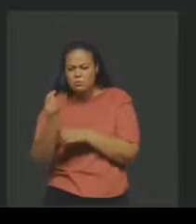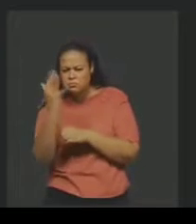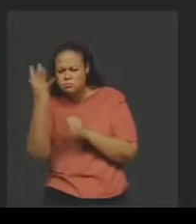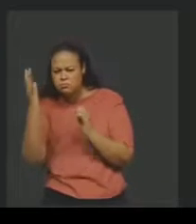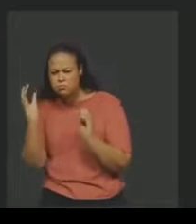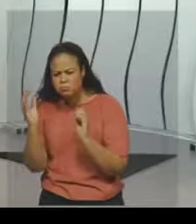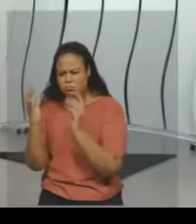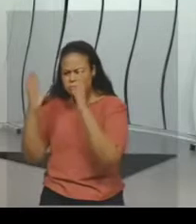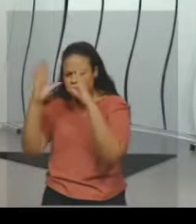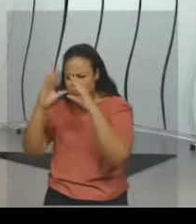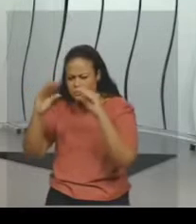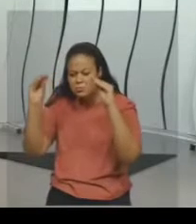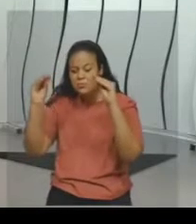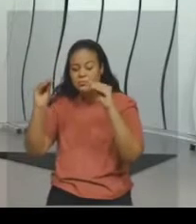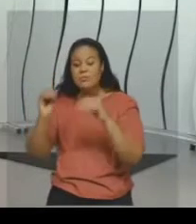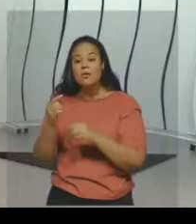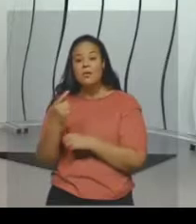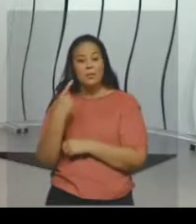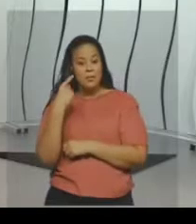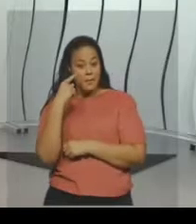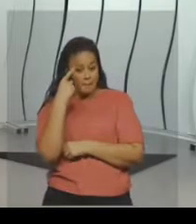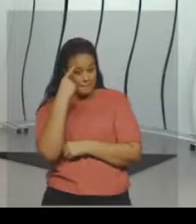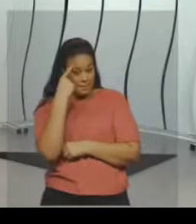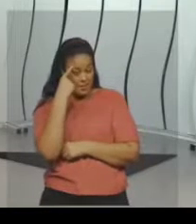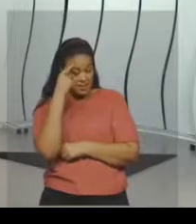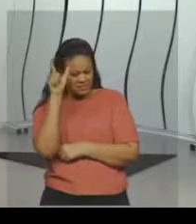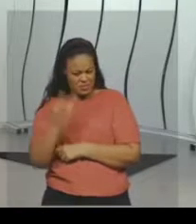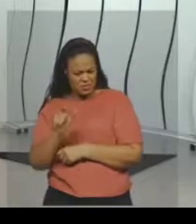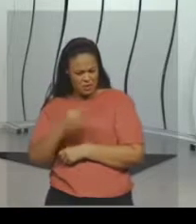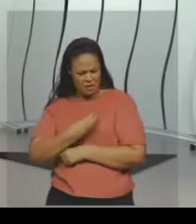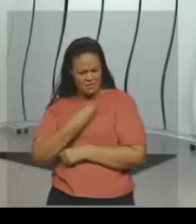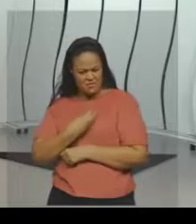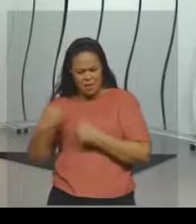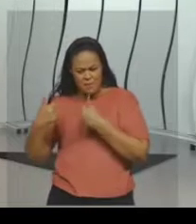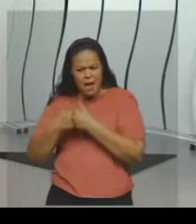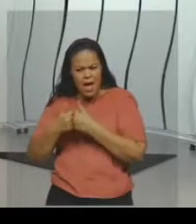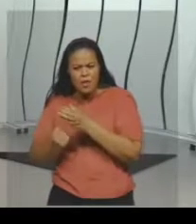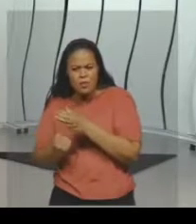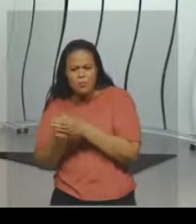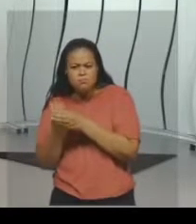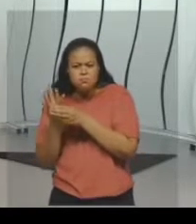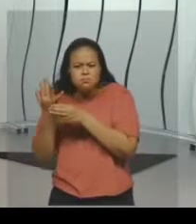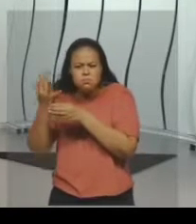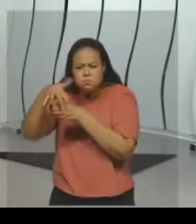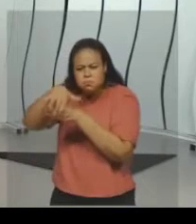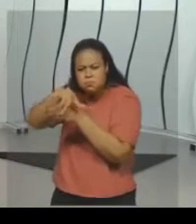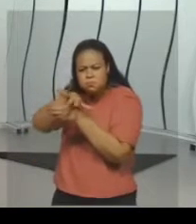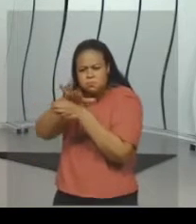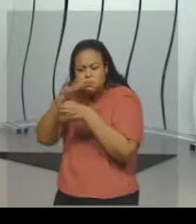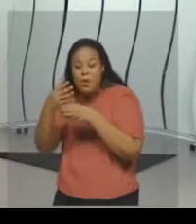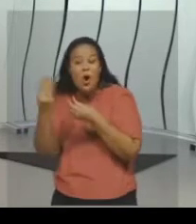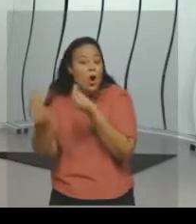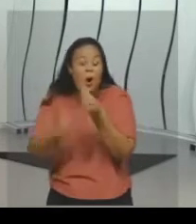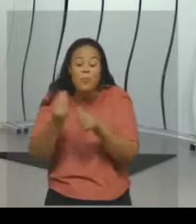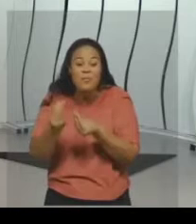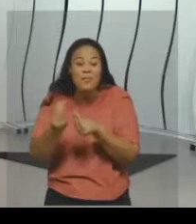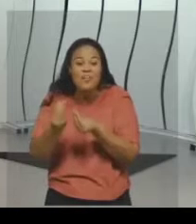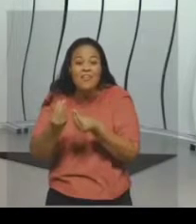viver em poças de origem vulcânica, próximas aos vulcões, ou seja, capazes de suportar